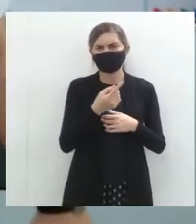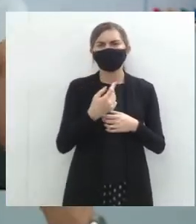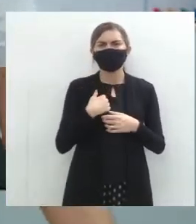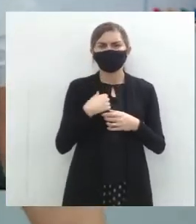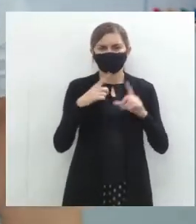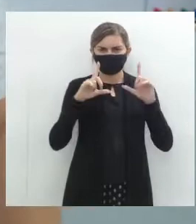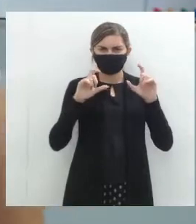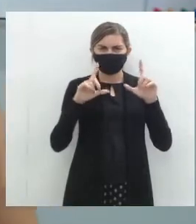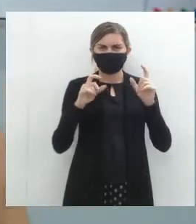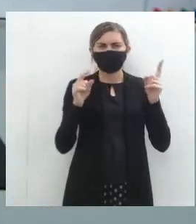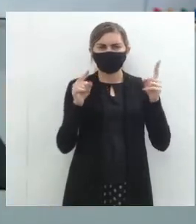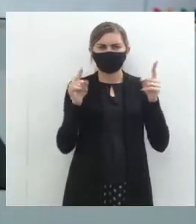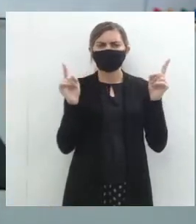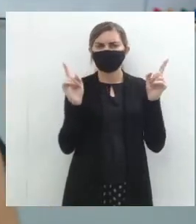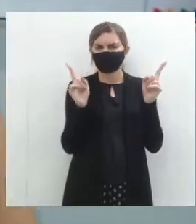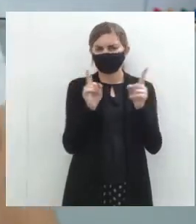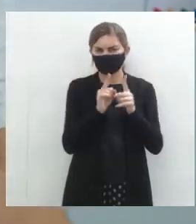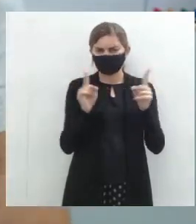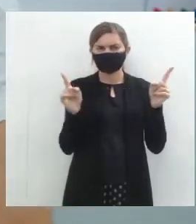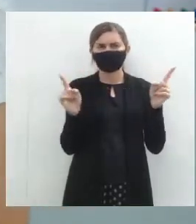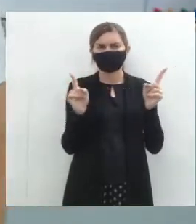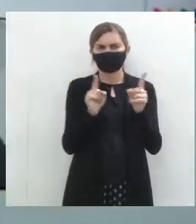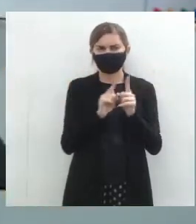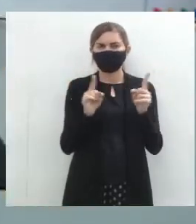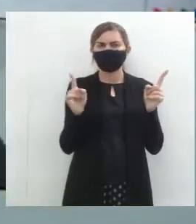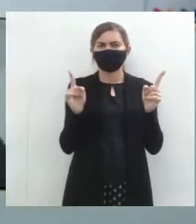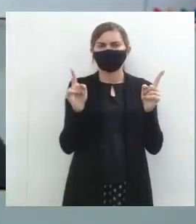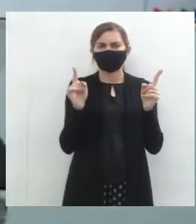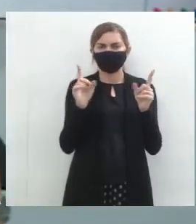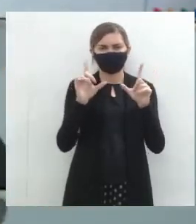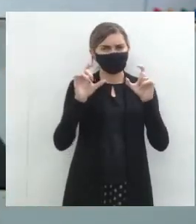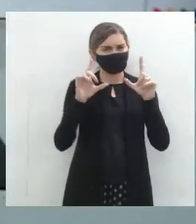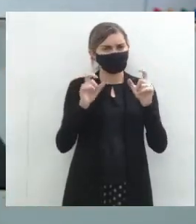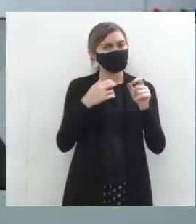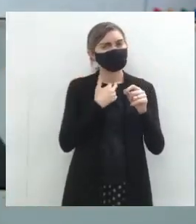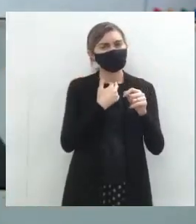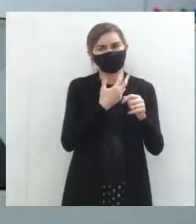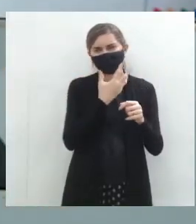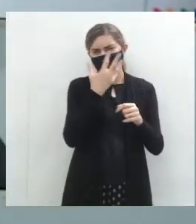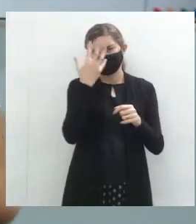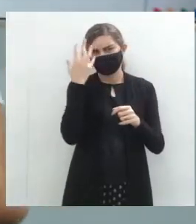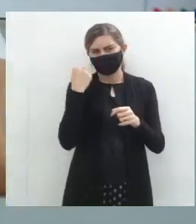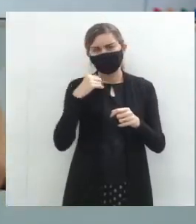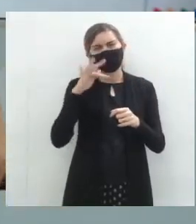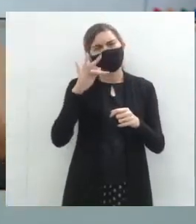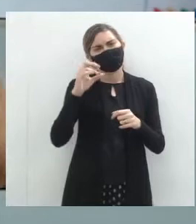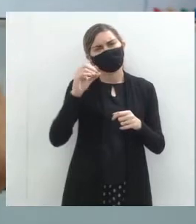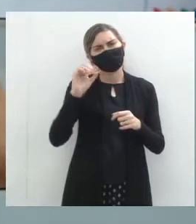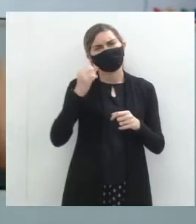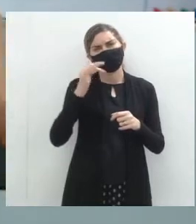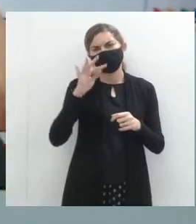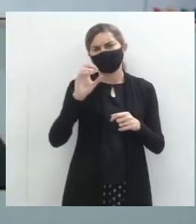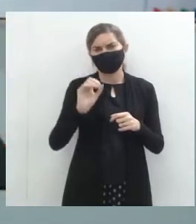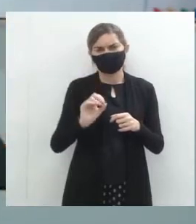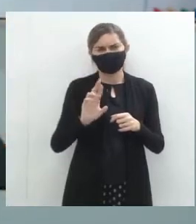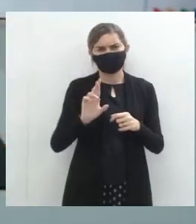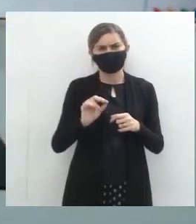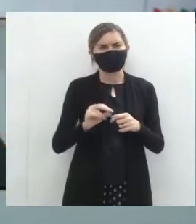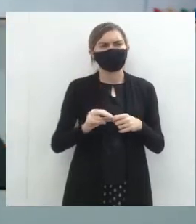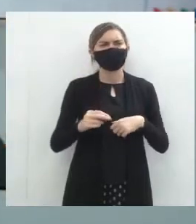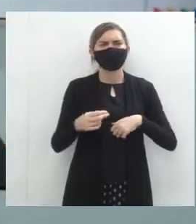tira o print disso aí, viu? Tem que tirar um print disso aqui, tá? Não pode esquecer. Lembrem que o fósforo, para que coisa ao vivo é assim, tá?